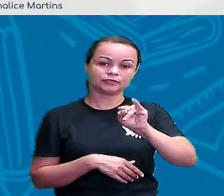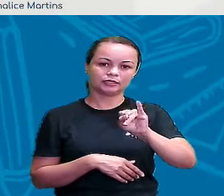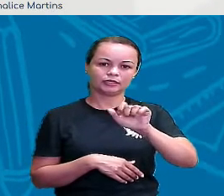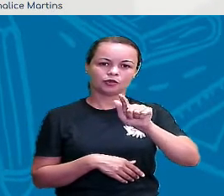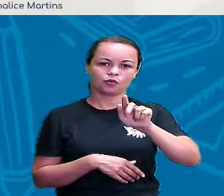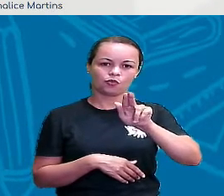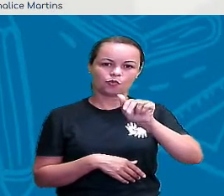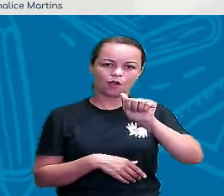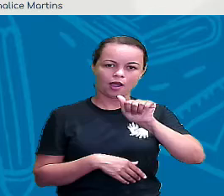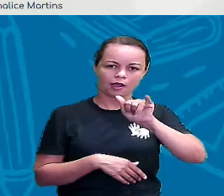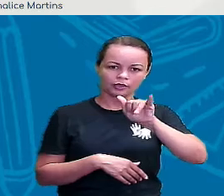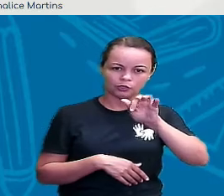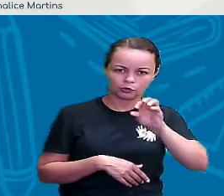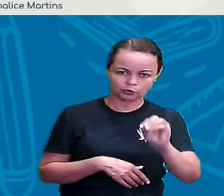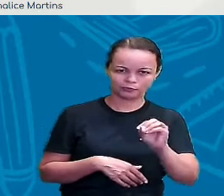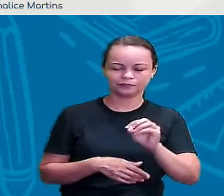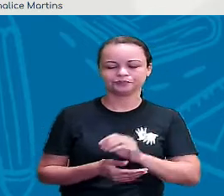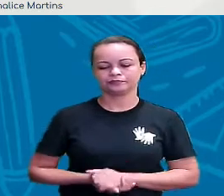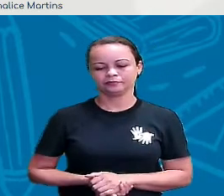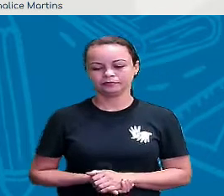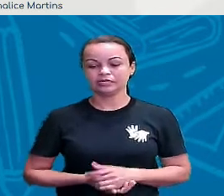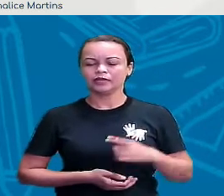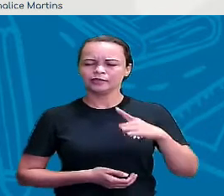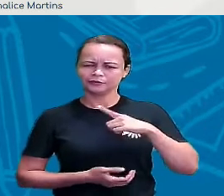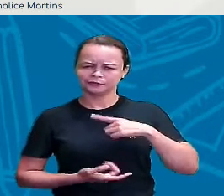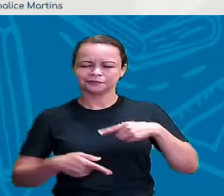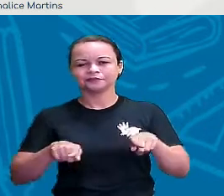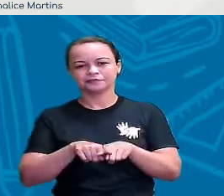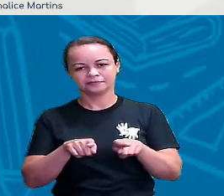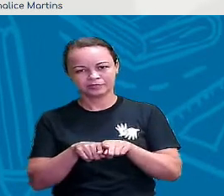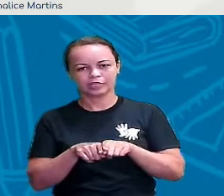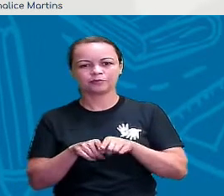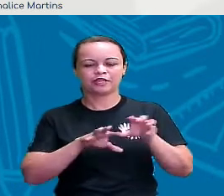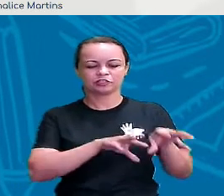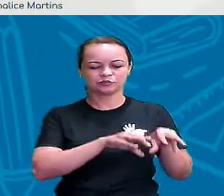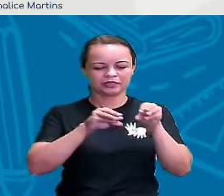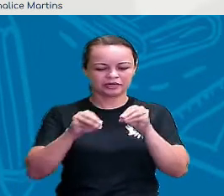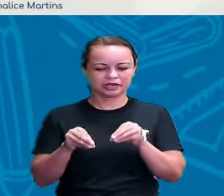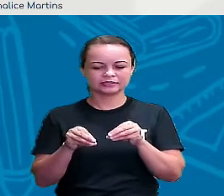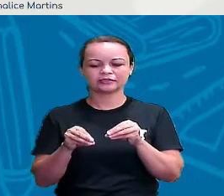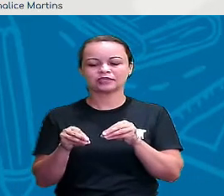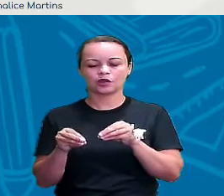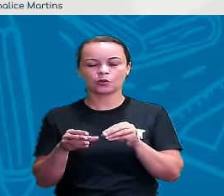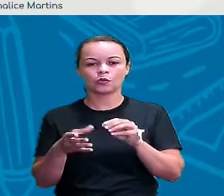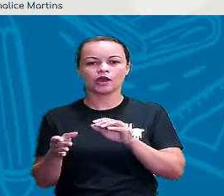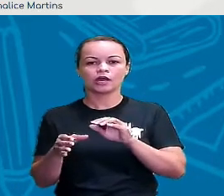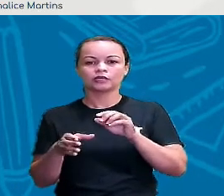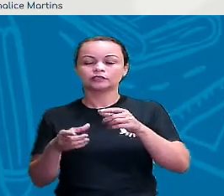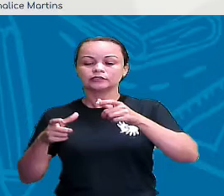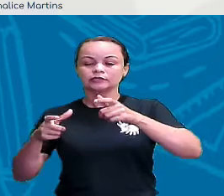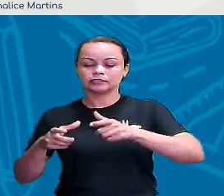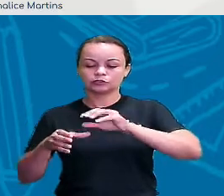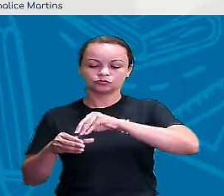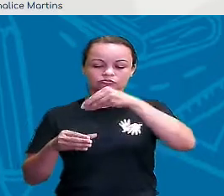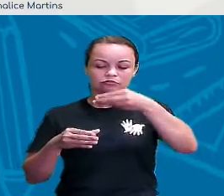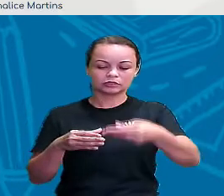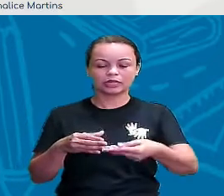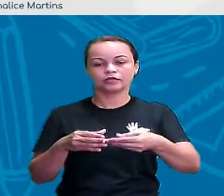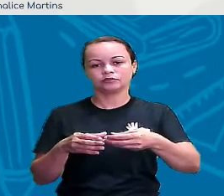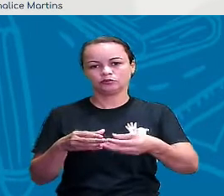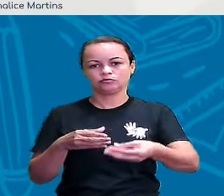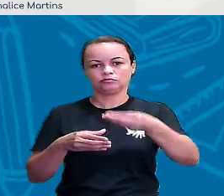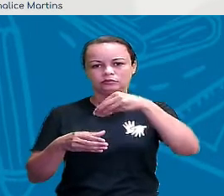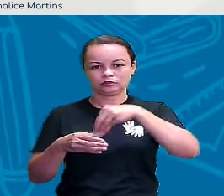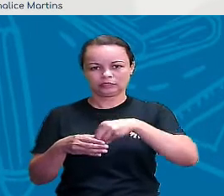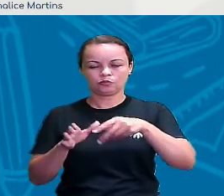Aí a gente tem também as migrações internas. Elas acontecem de um lugar para o outro dentro